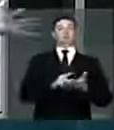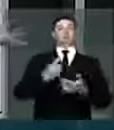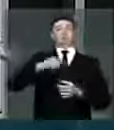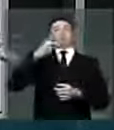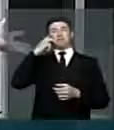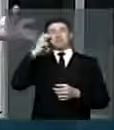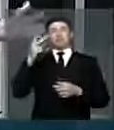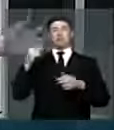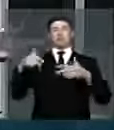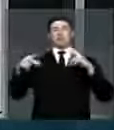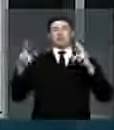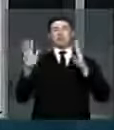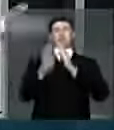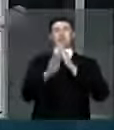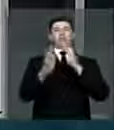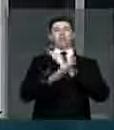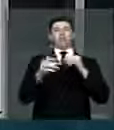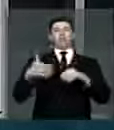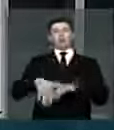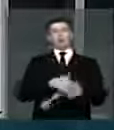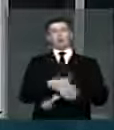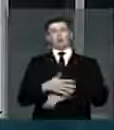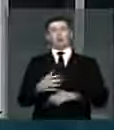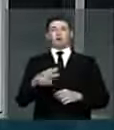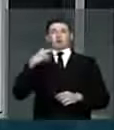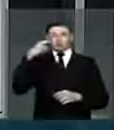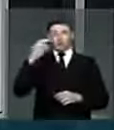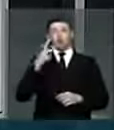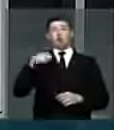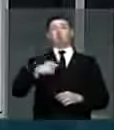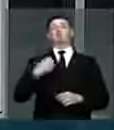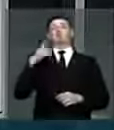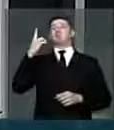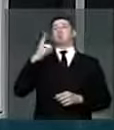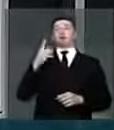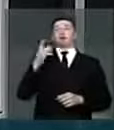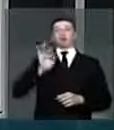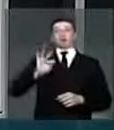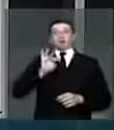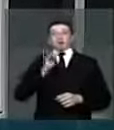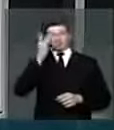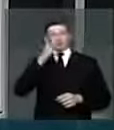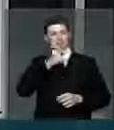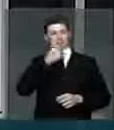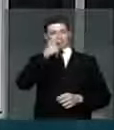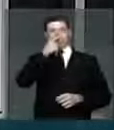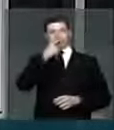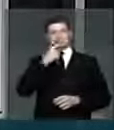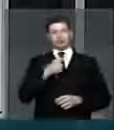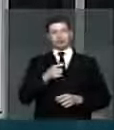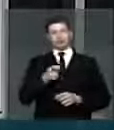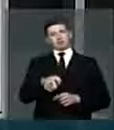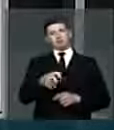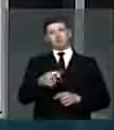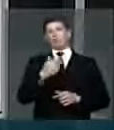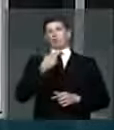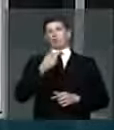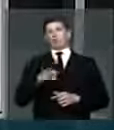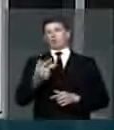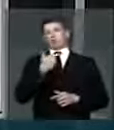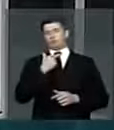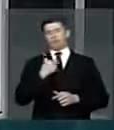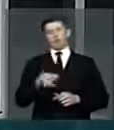vergonha de andar na rua. Em muitos locais você tem até vergonha de dizer que é deputado federal. Isso não pode continuar. É uma